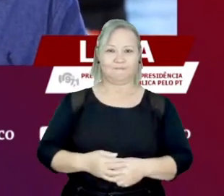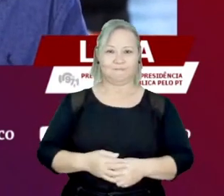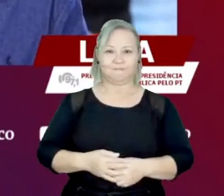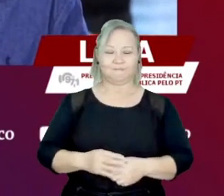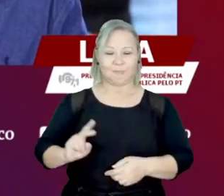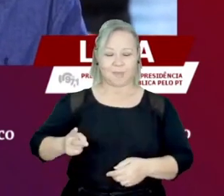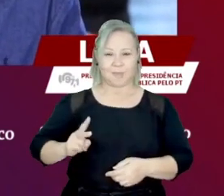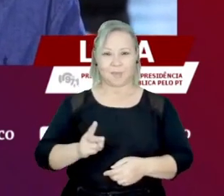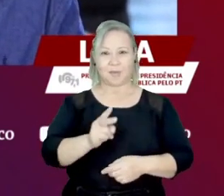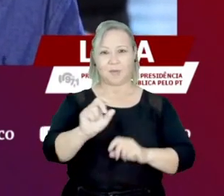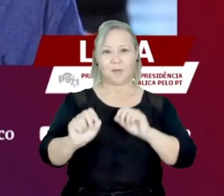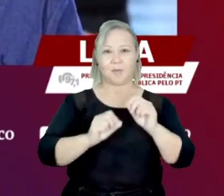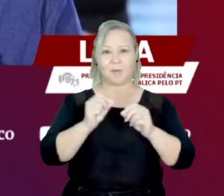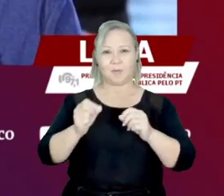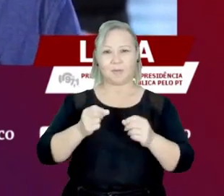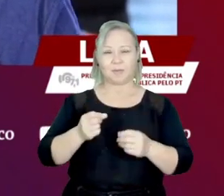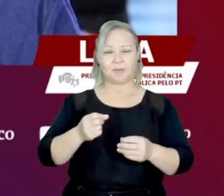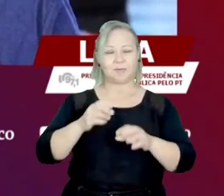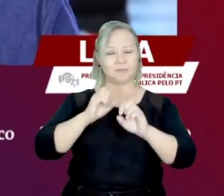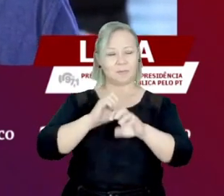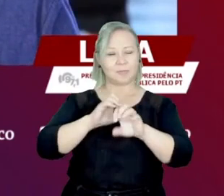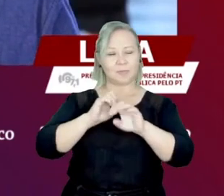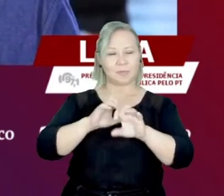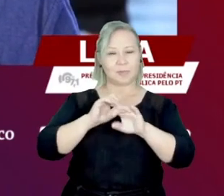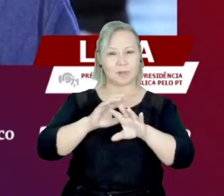da minha vida. Minas Gerais.